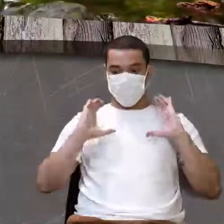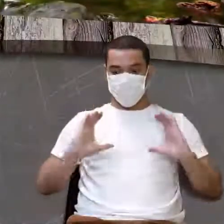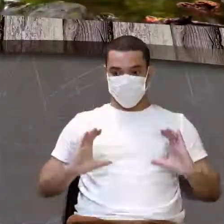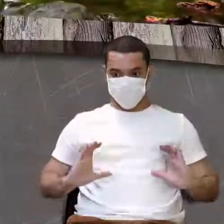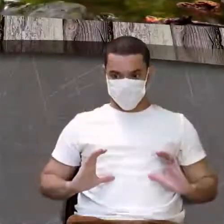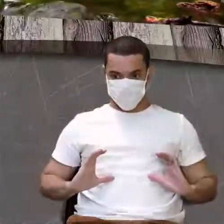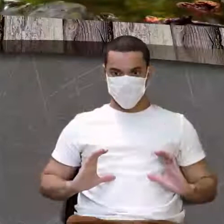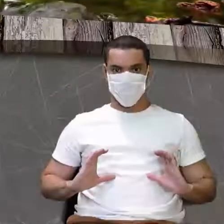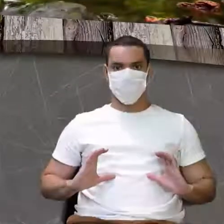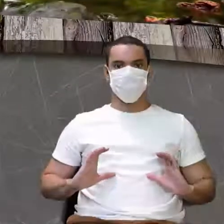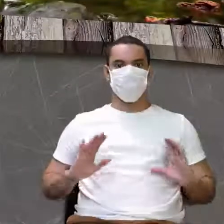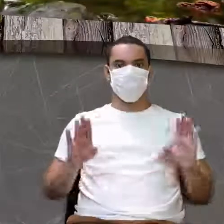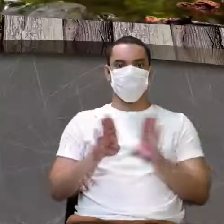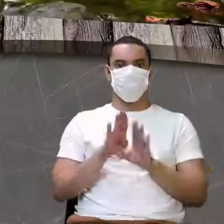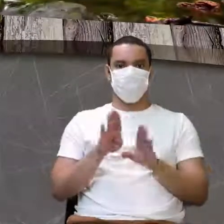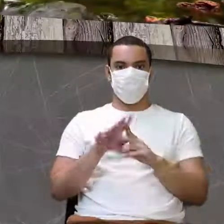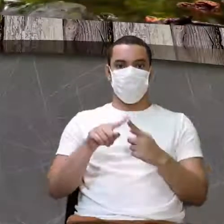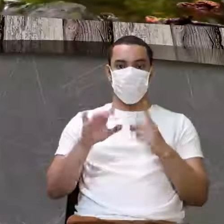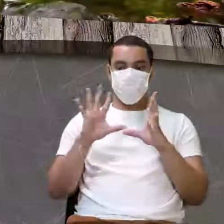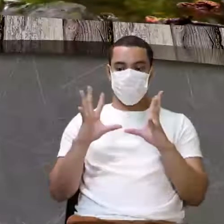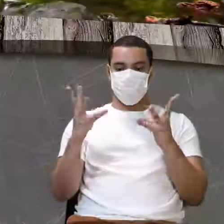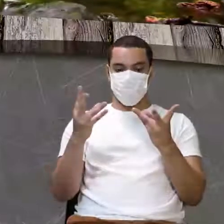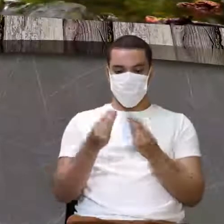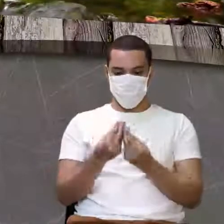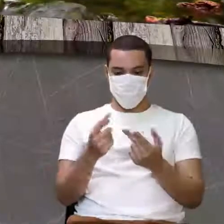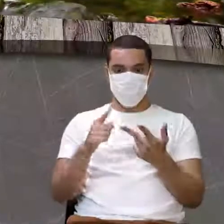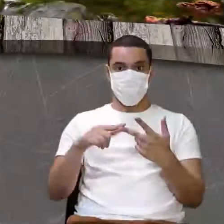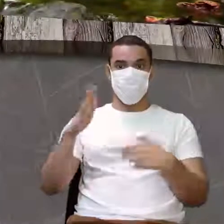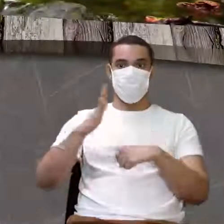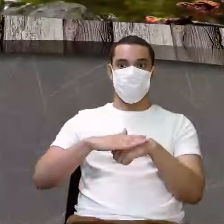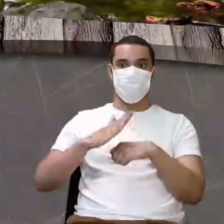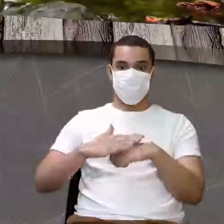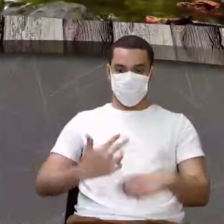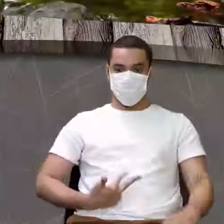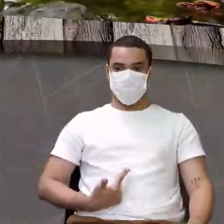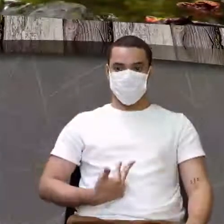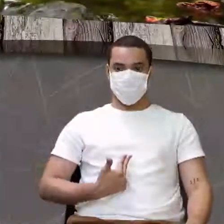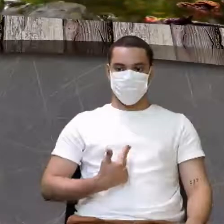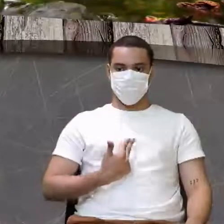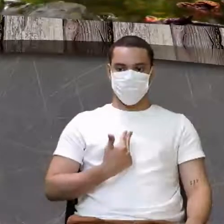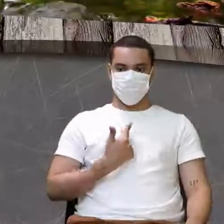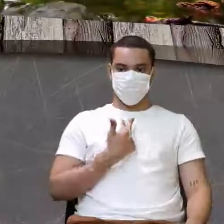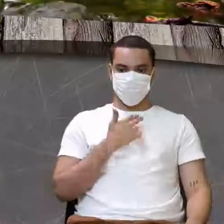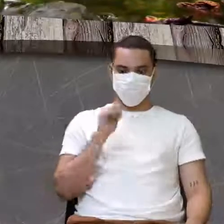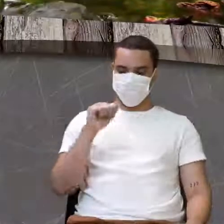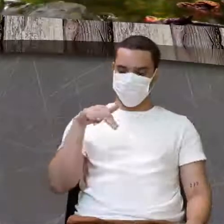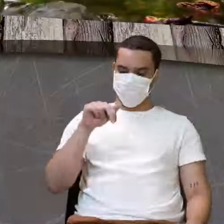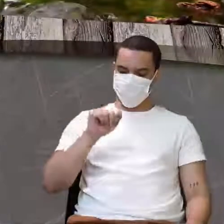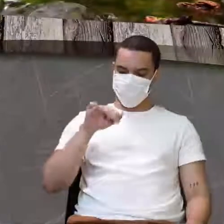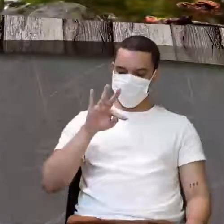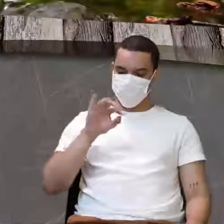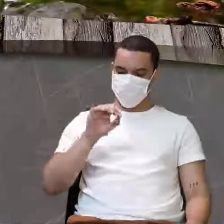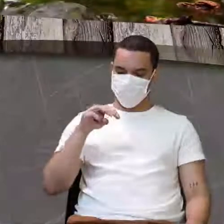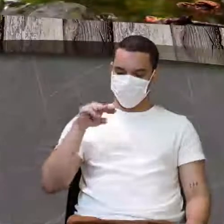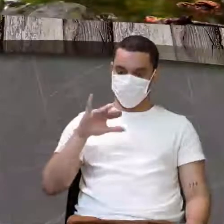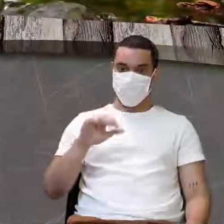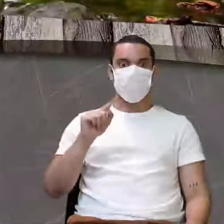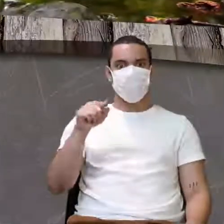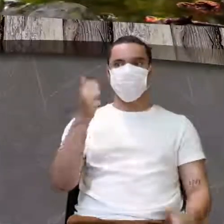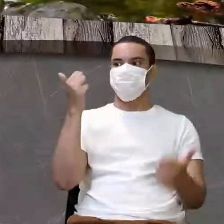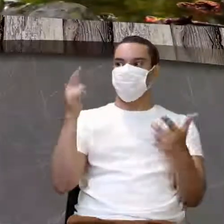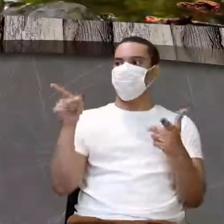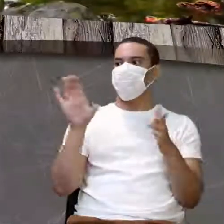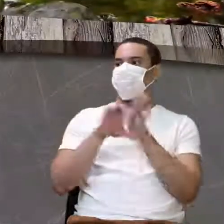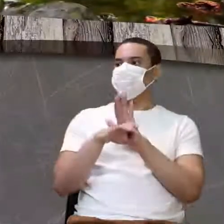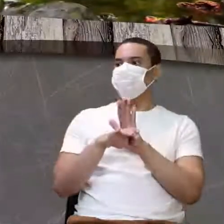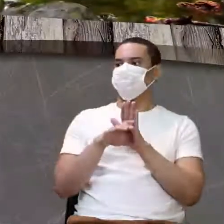Comportamento, questão molecular, questão anatômica. Para, de fato, você dizer, não, essa característica